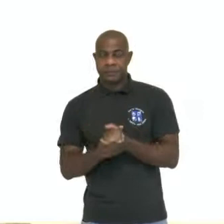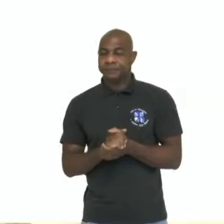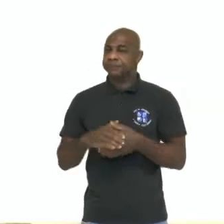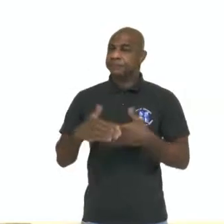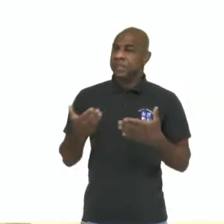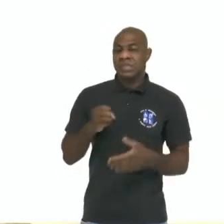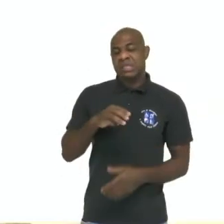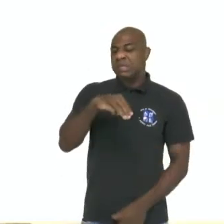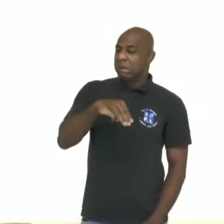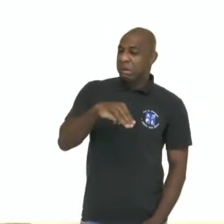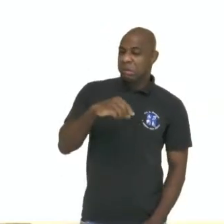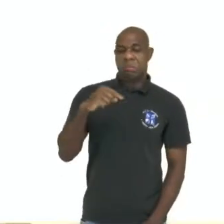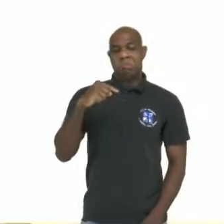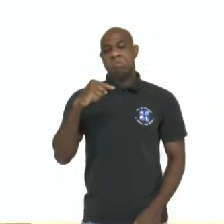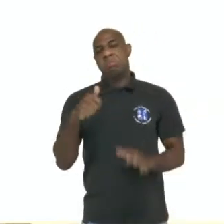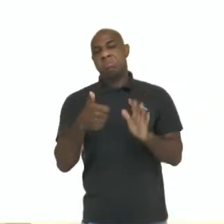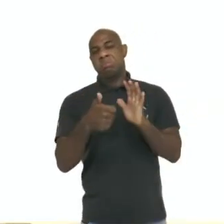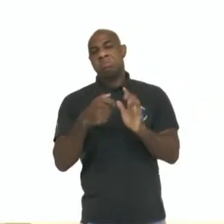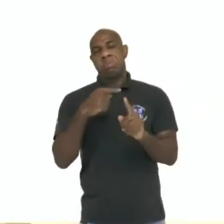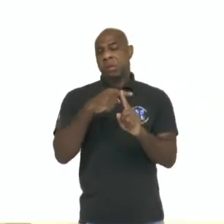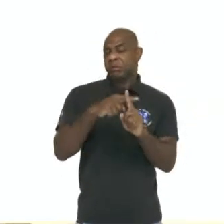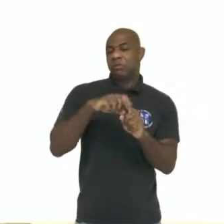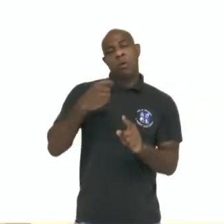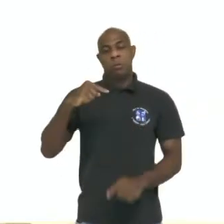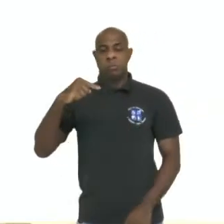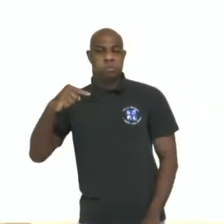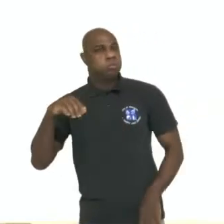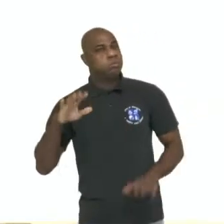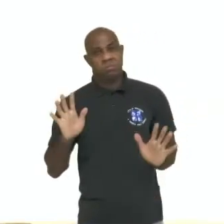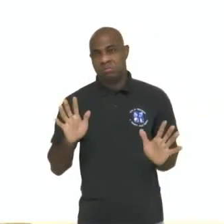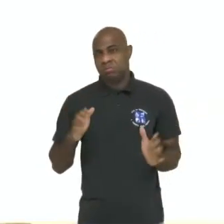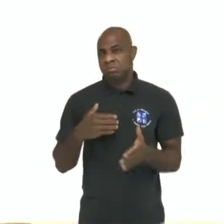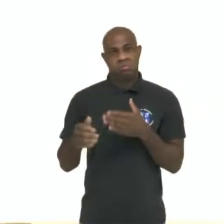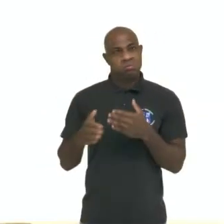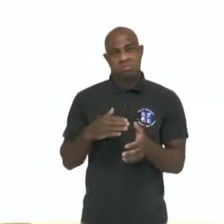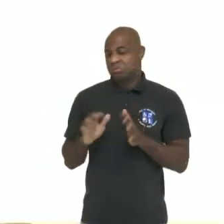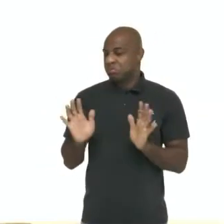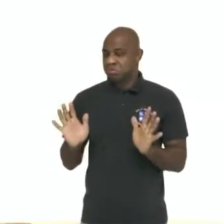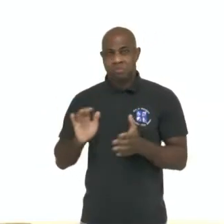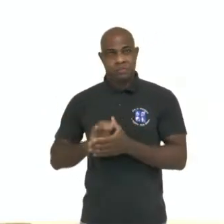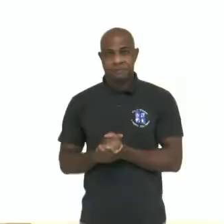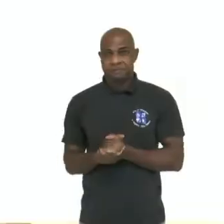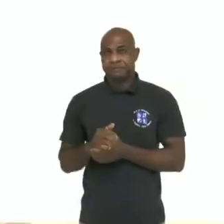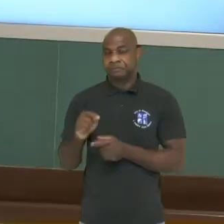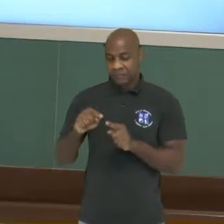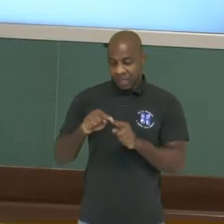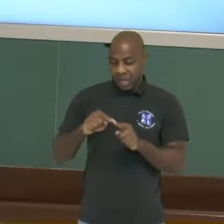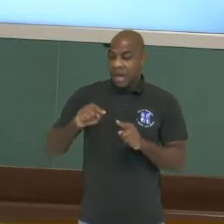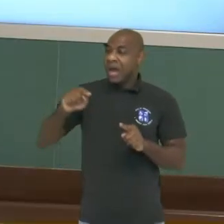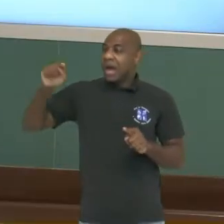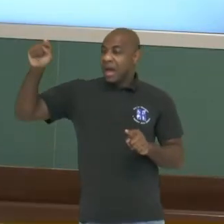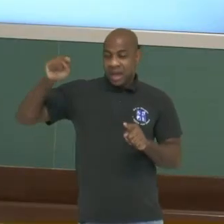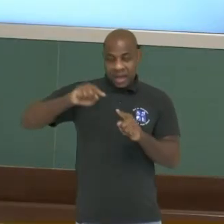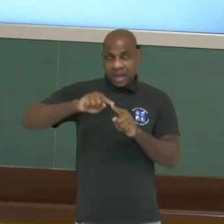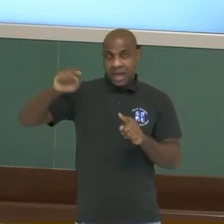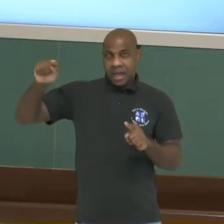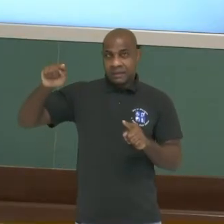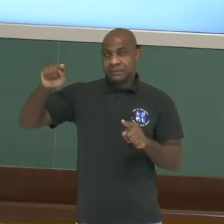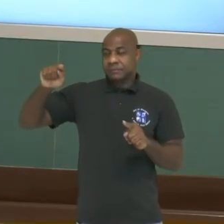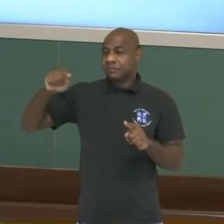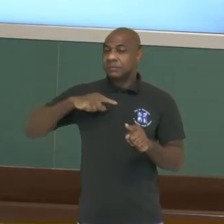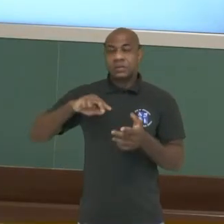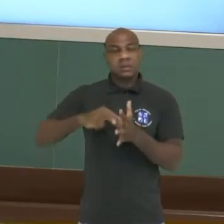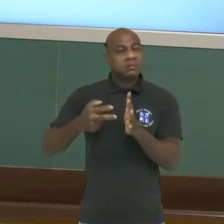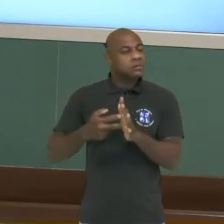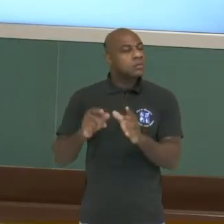o m vai ser positivo ou negativo em relação a esse ponto. Porque aqui, ó, a reta está crescente,